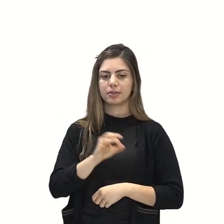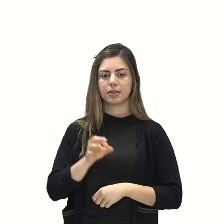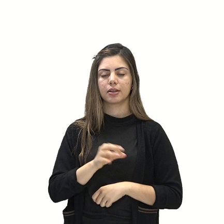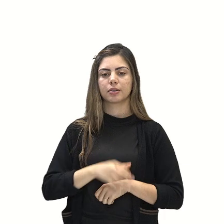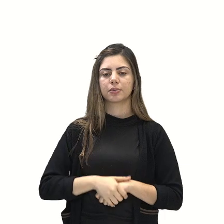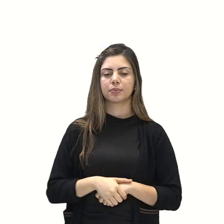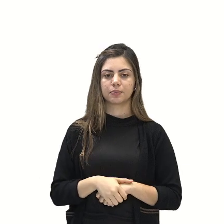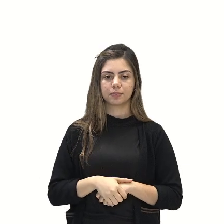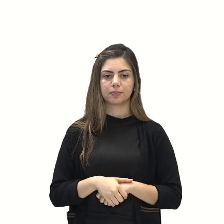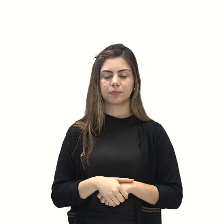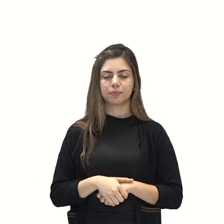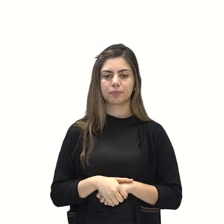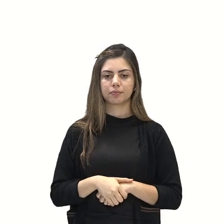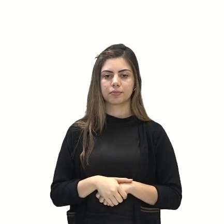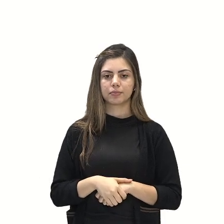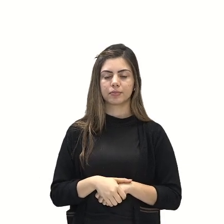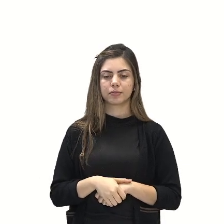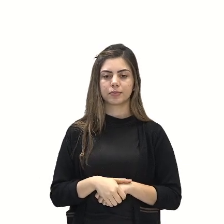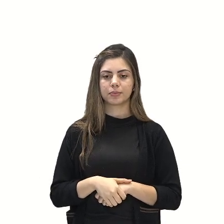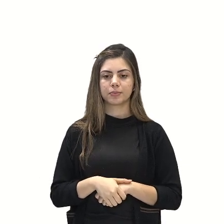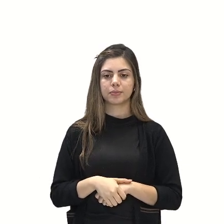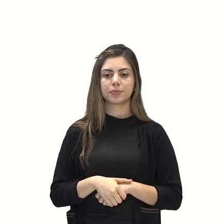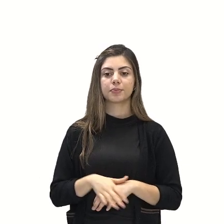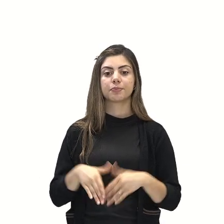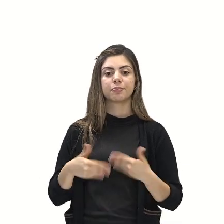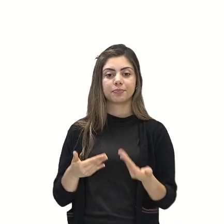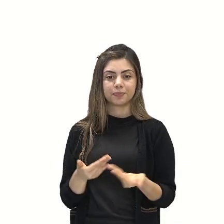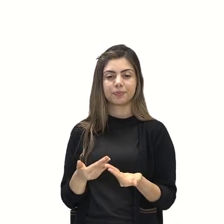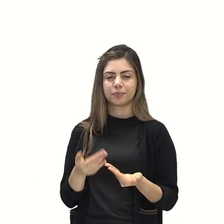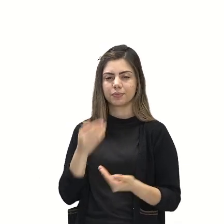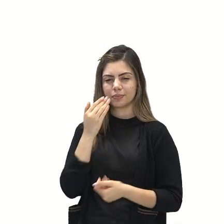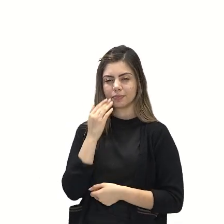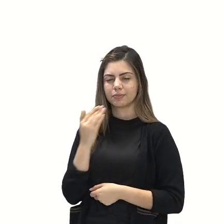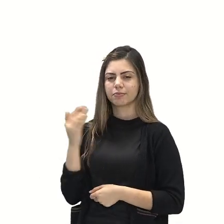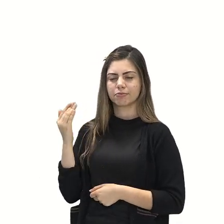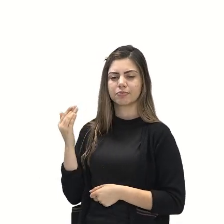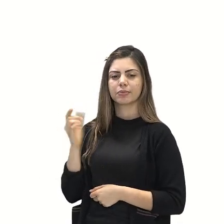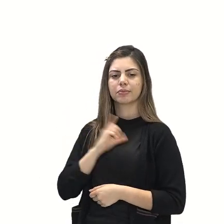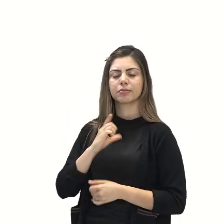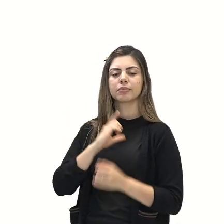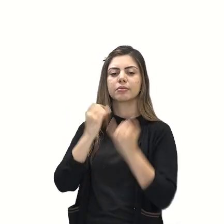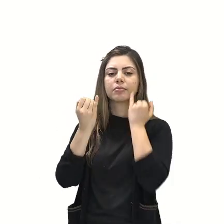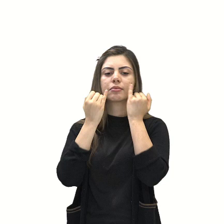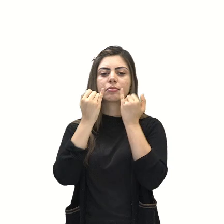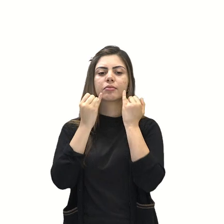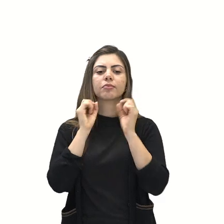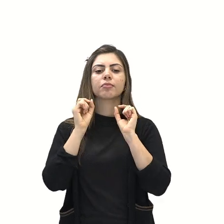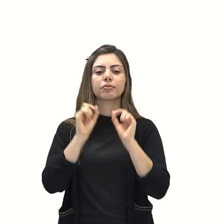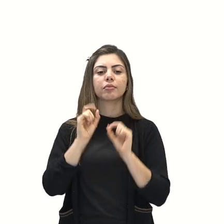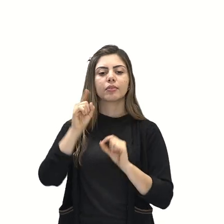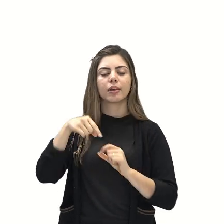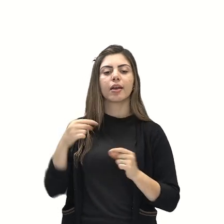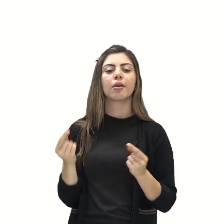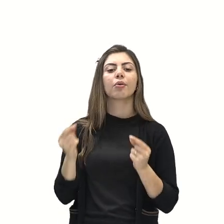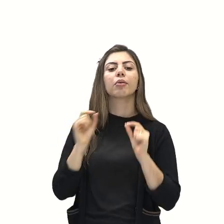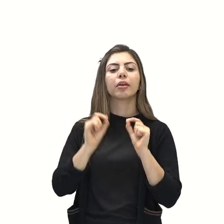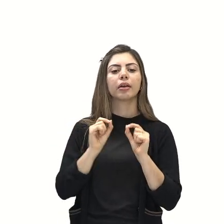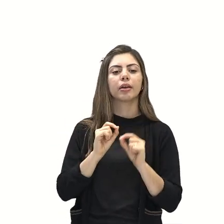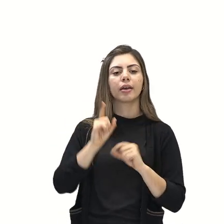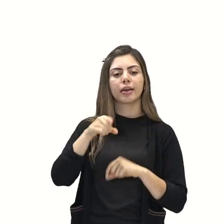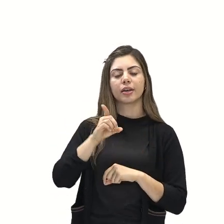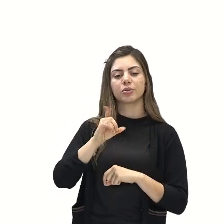Beleza? Muito bem, ó. Então, vamos lá. Olha o que foi dado. Foi dado o